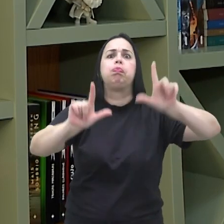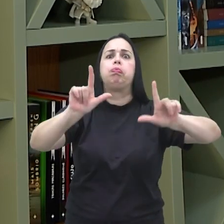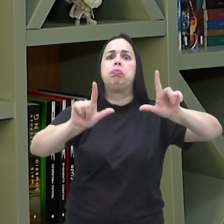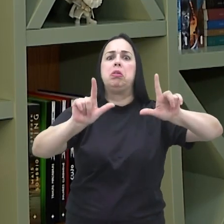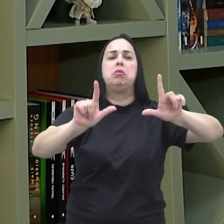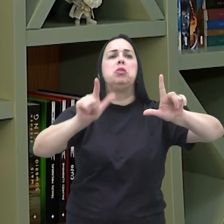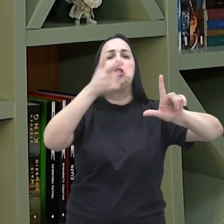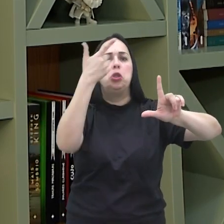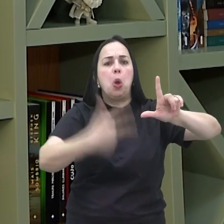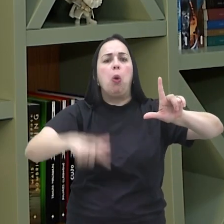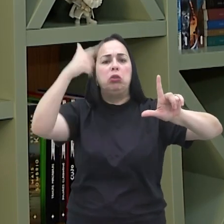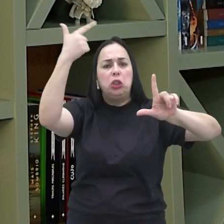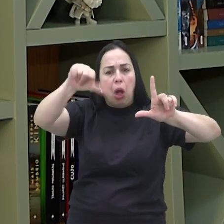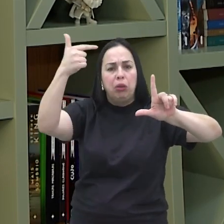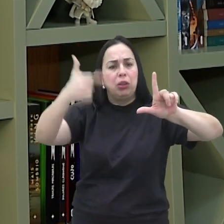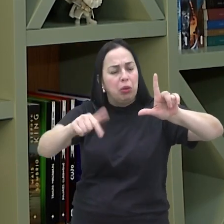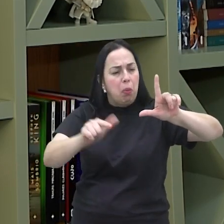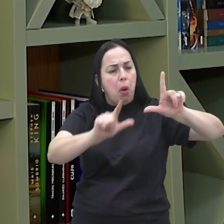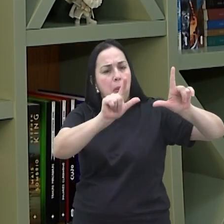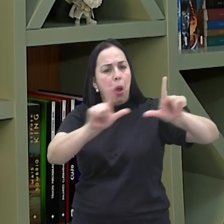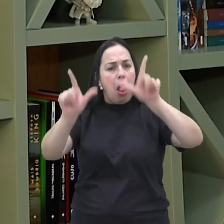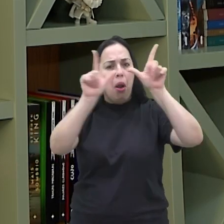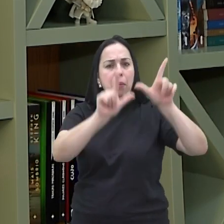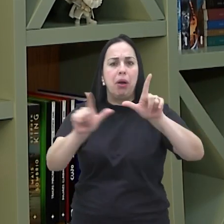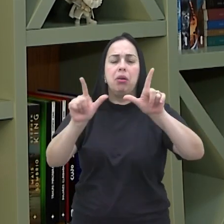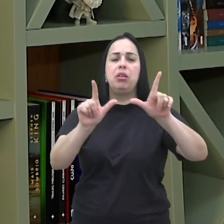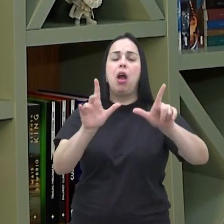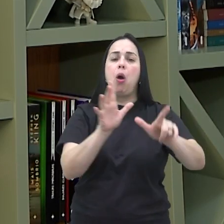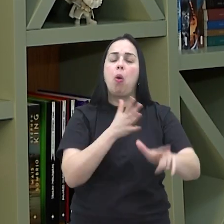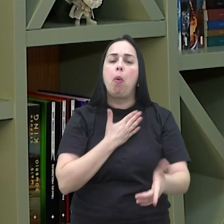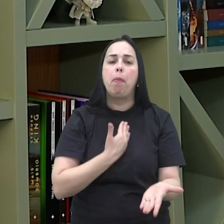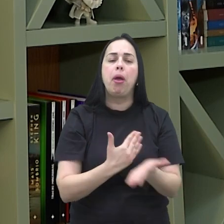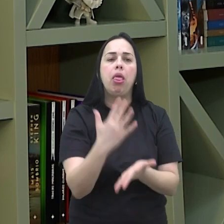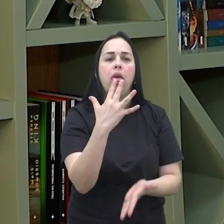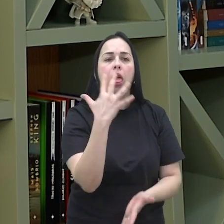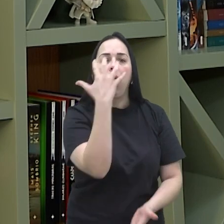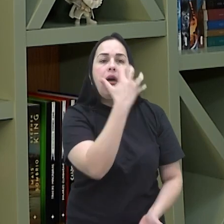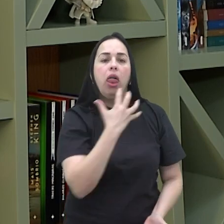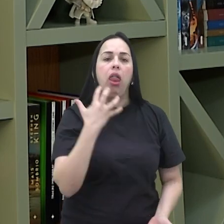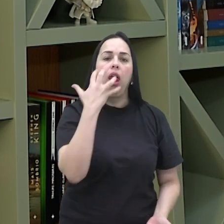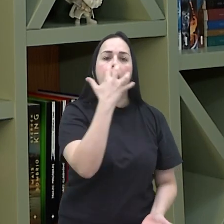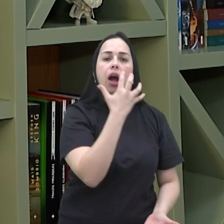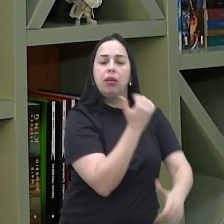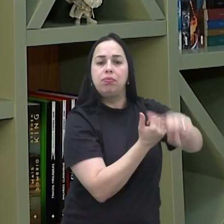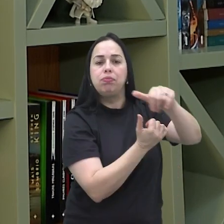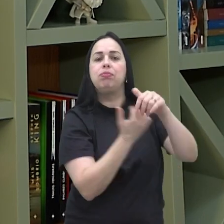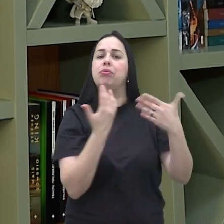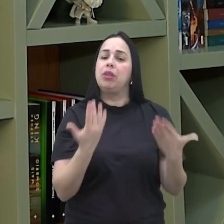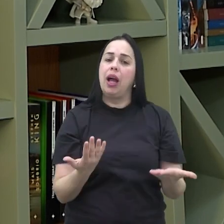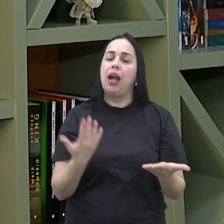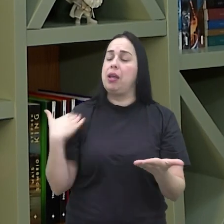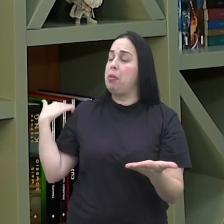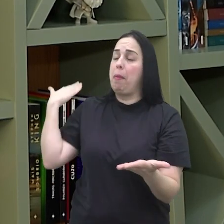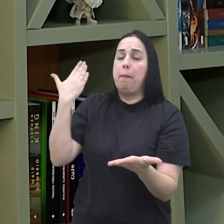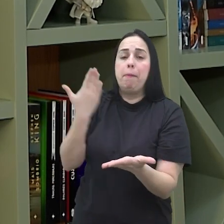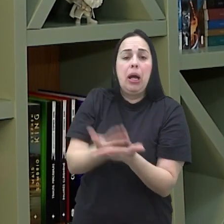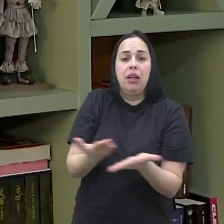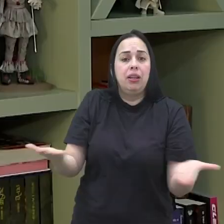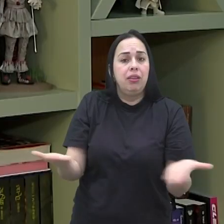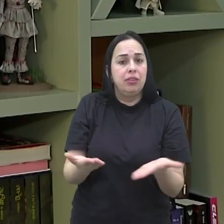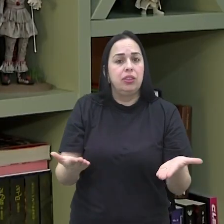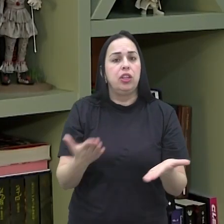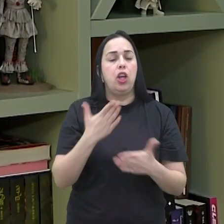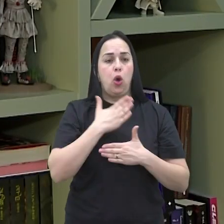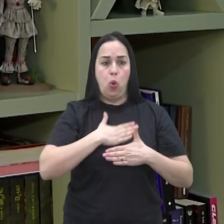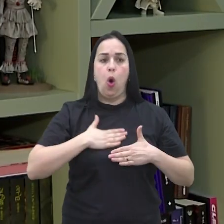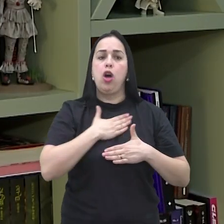Disney, assistia várias vezes o mesmo filme. Então, aí ele começou e daquilo ali não parou nunca mais, né?